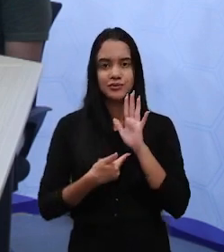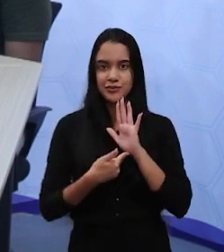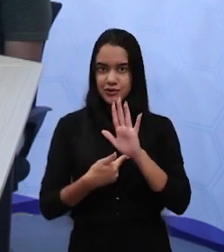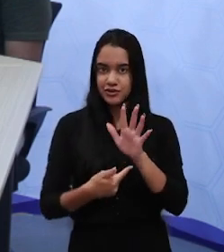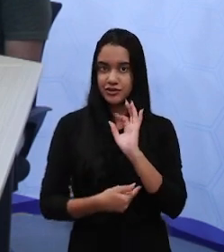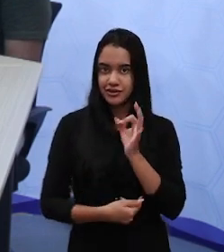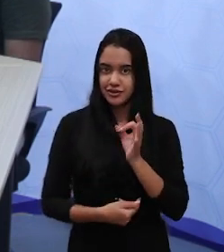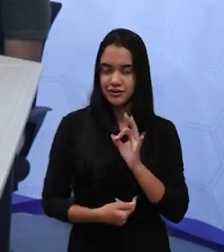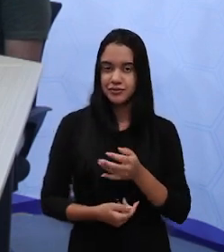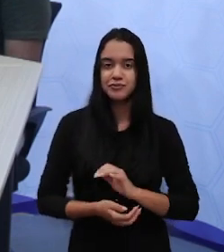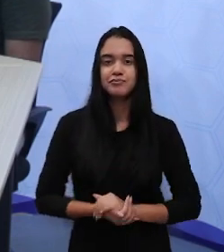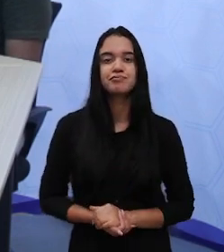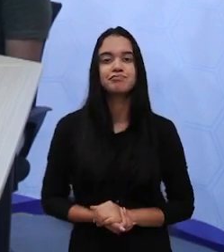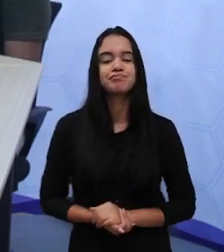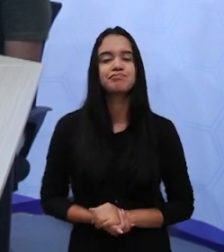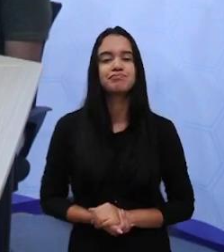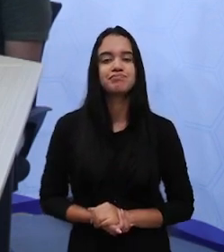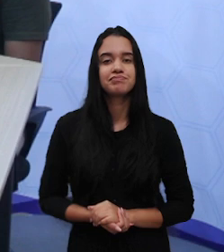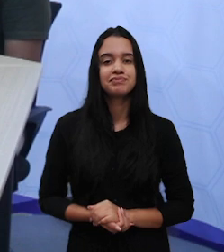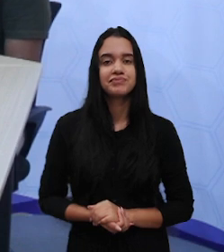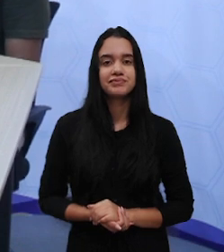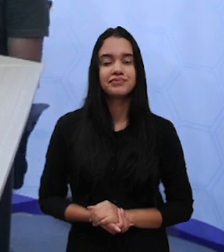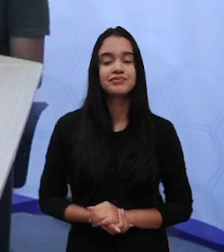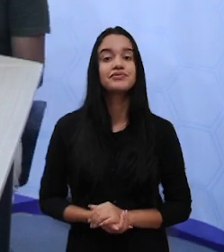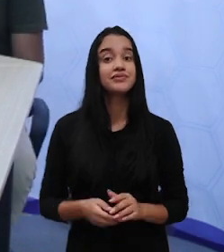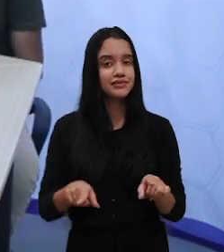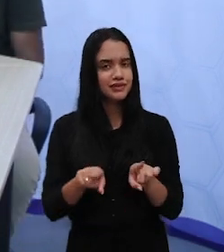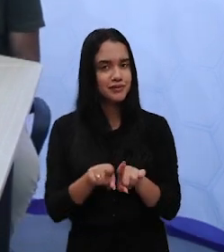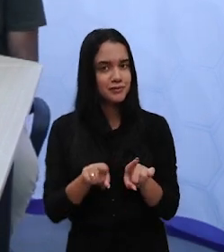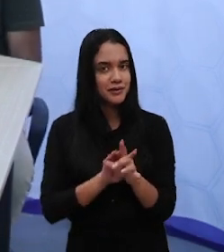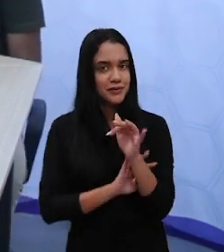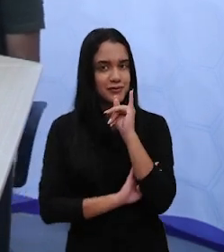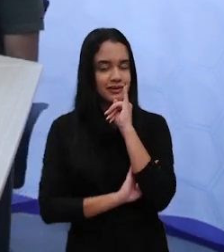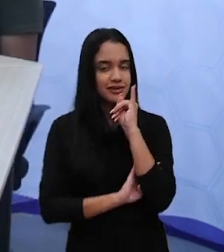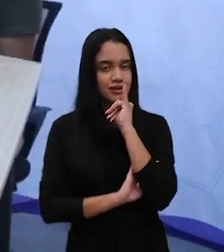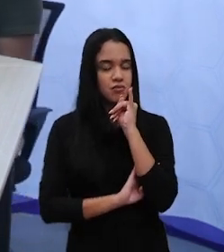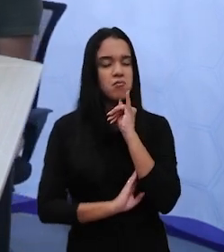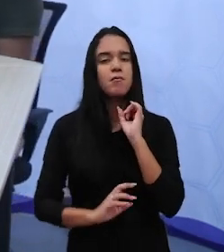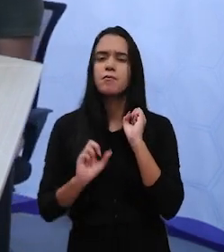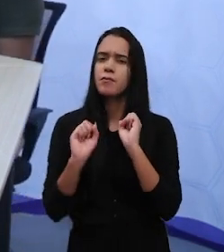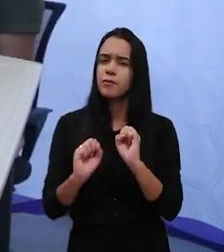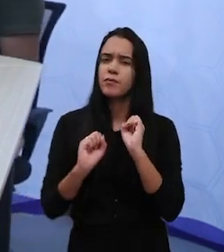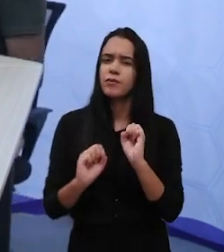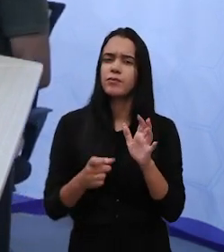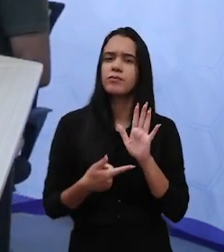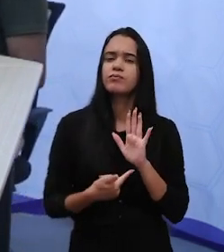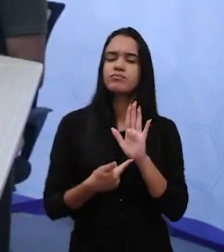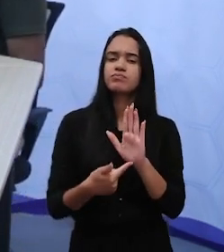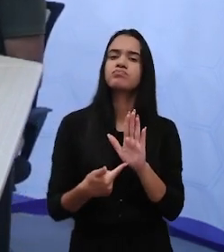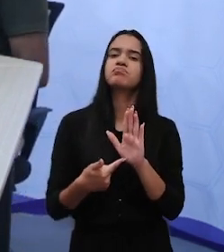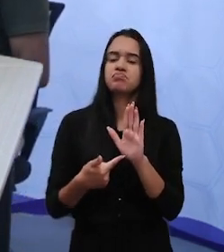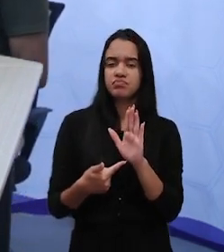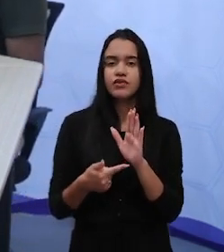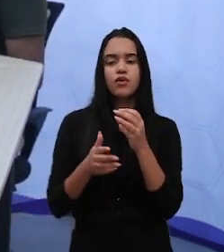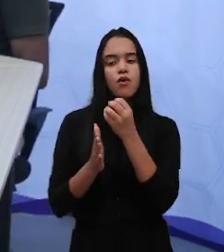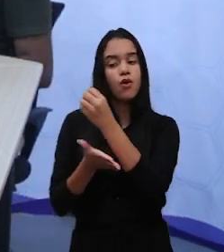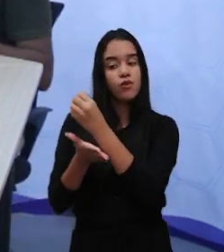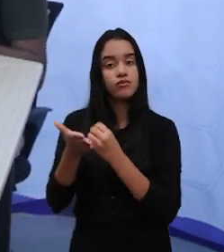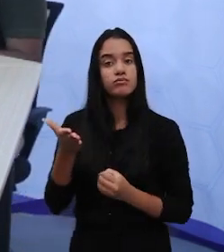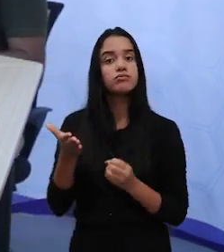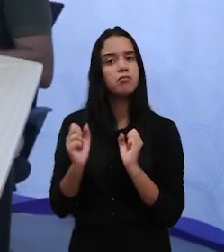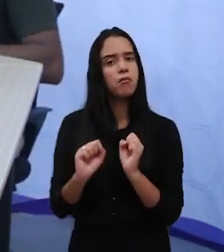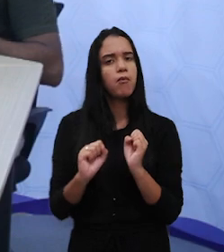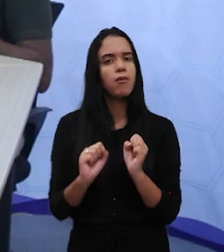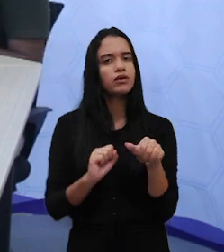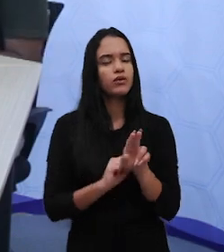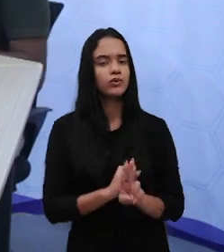mostrando, Exatamente, professor. Inclusive, um exemplo que a gente poderia trazer quando um ofício pode ser utilizado